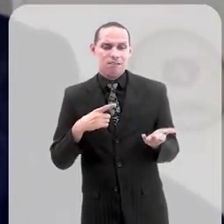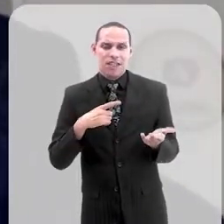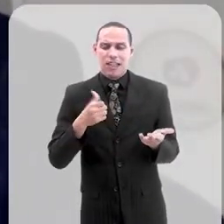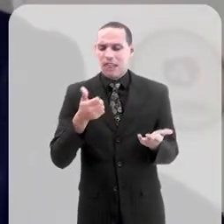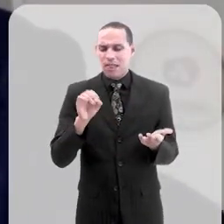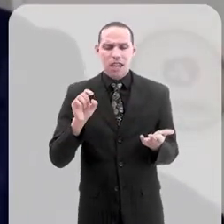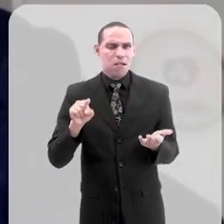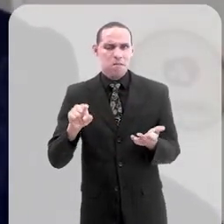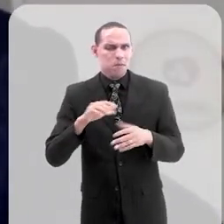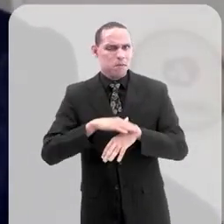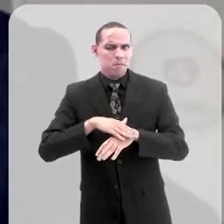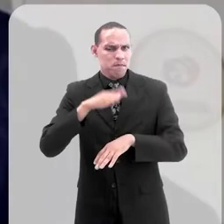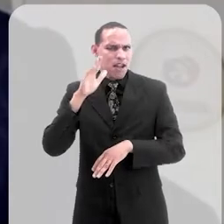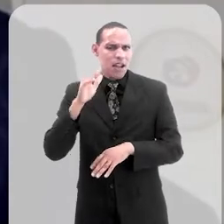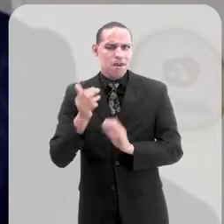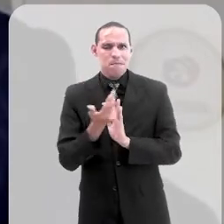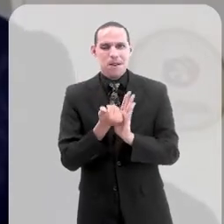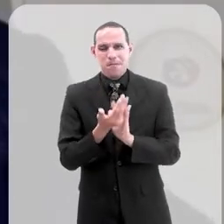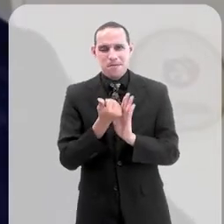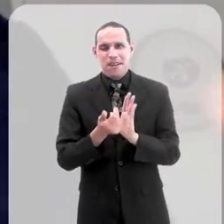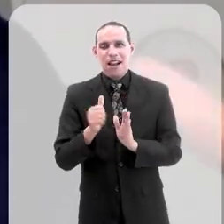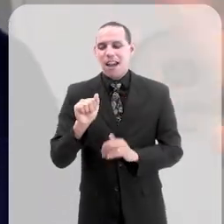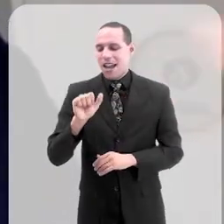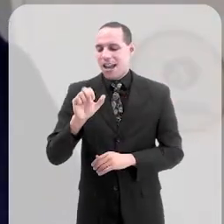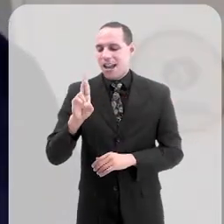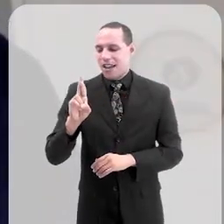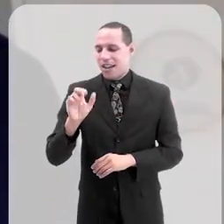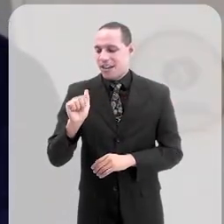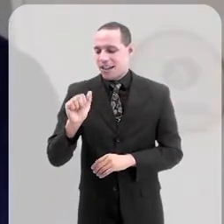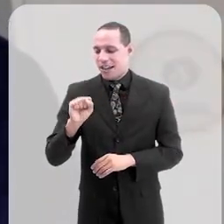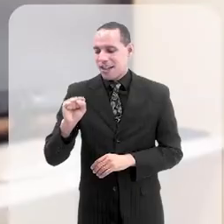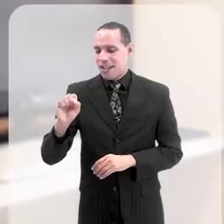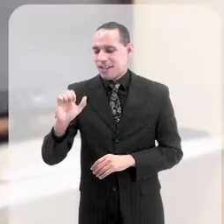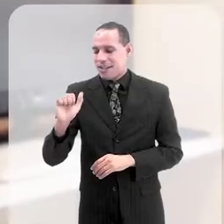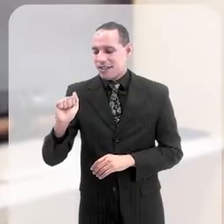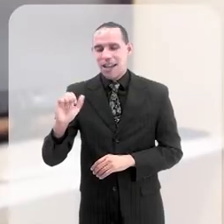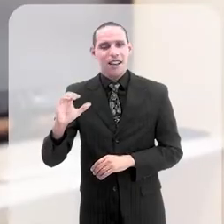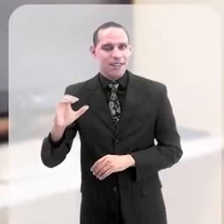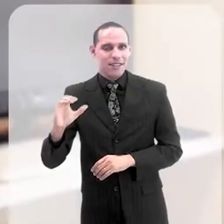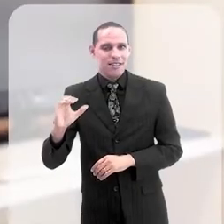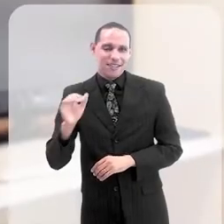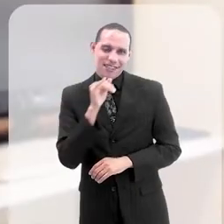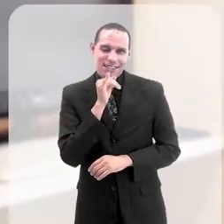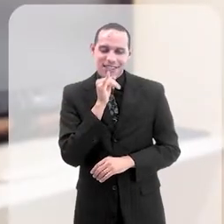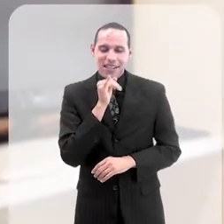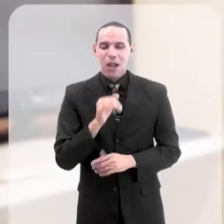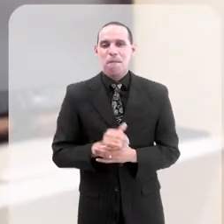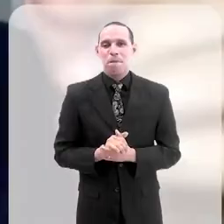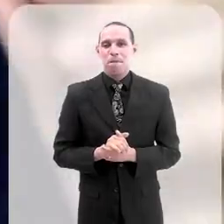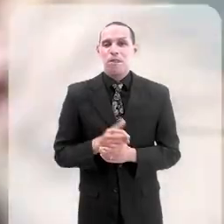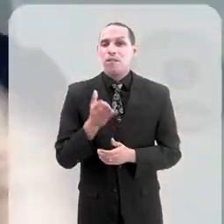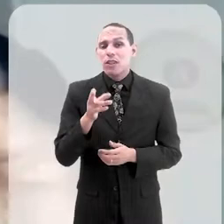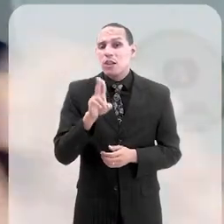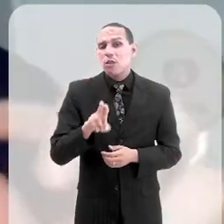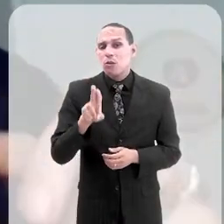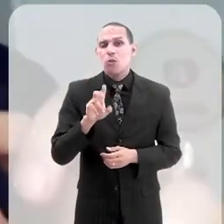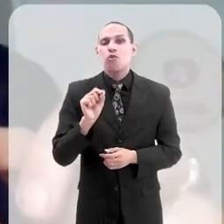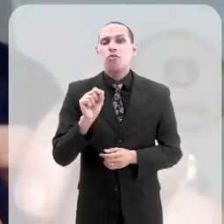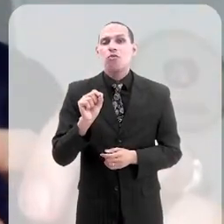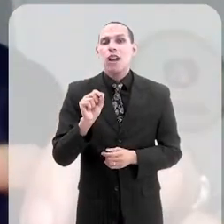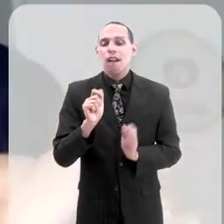10 mil símbolos, que é o Arasaki. E Bacana. você vai sempre utilizar